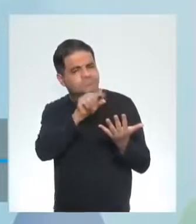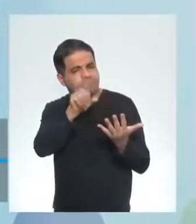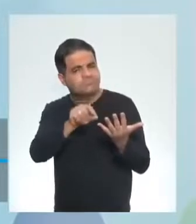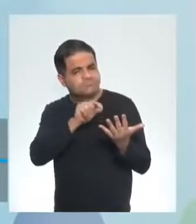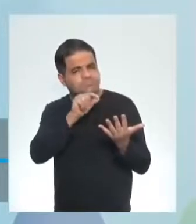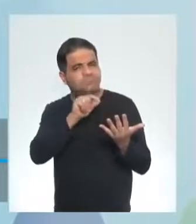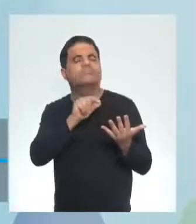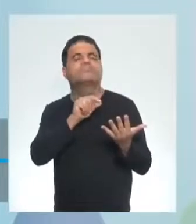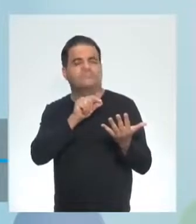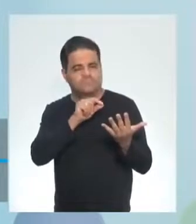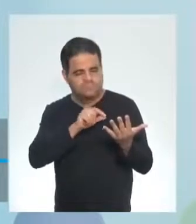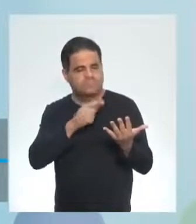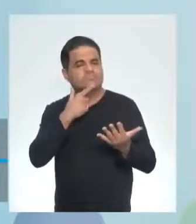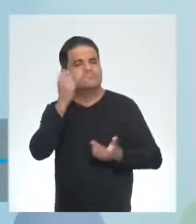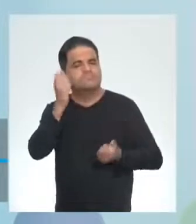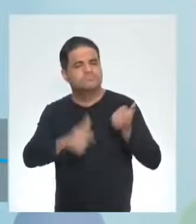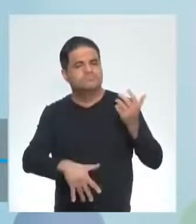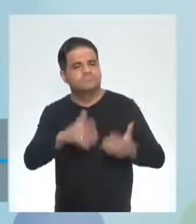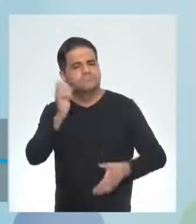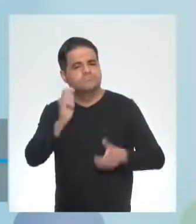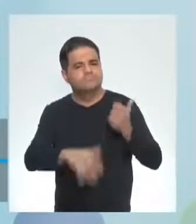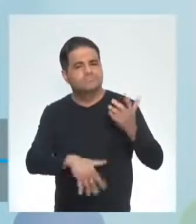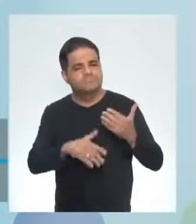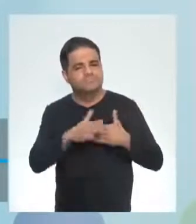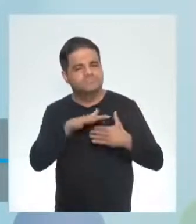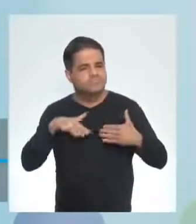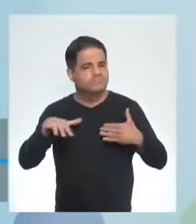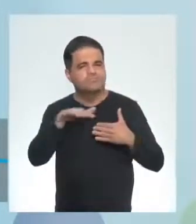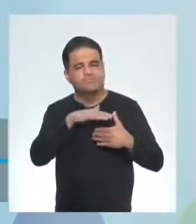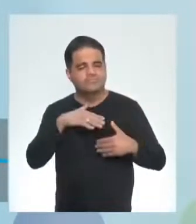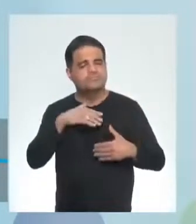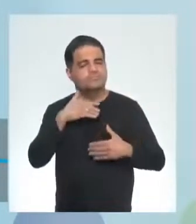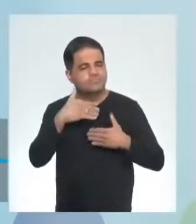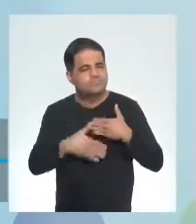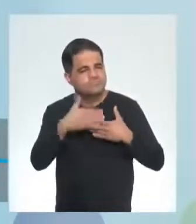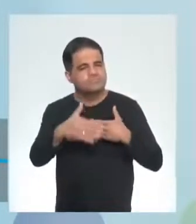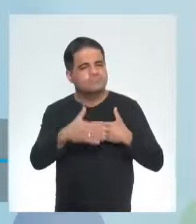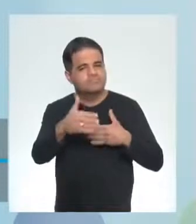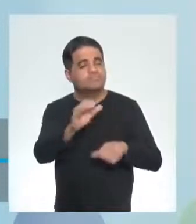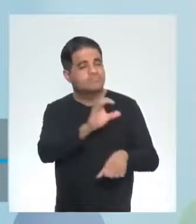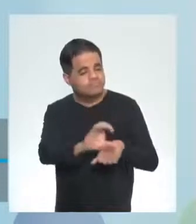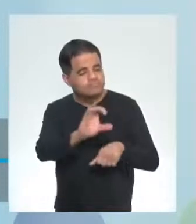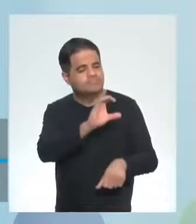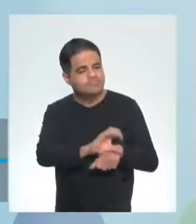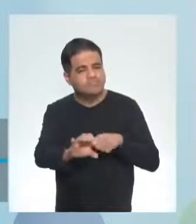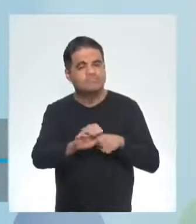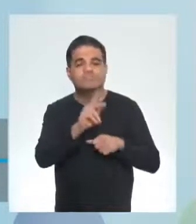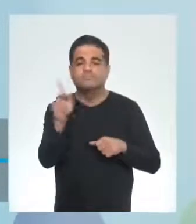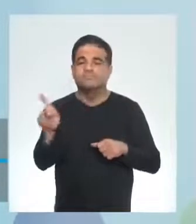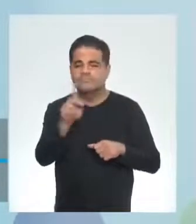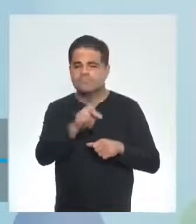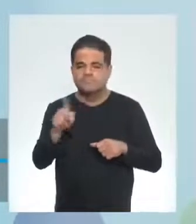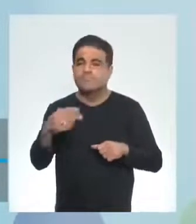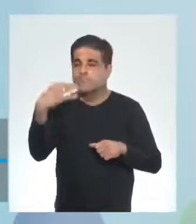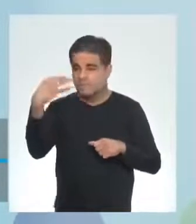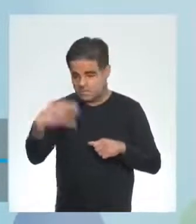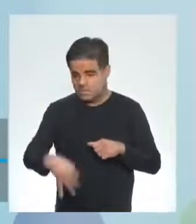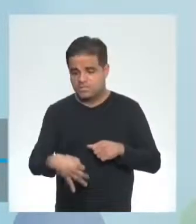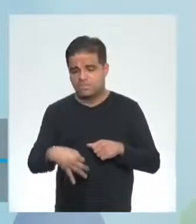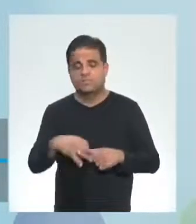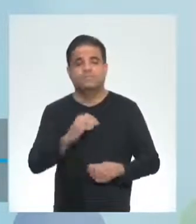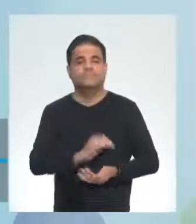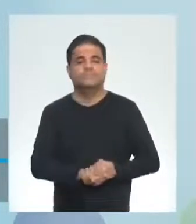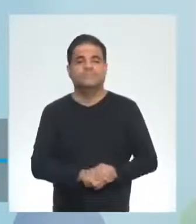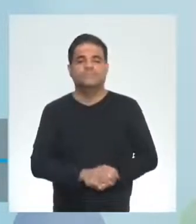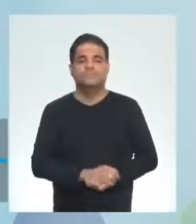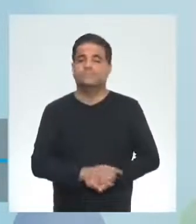menos isso mesmo. E a gente vai falar desses processos mais adiante no nosso curso, mas o professor está certíssimo, isso mesmo. Então,